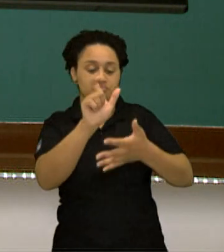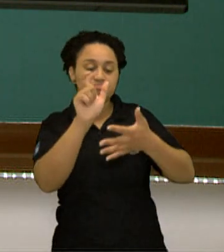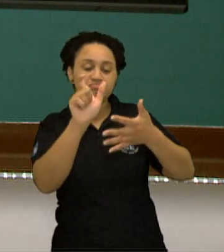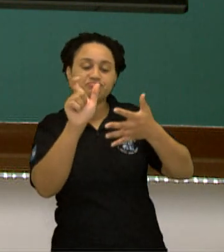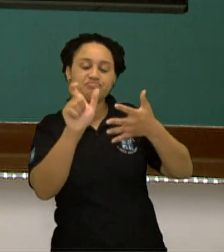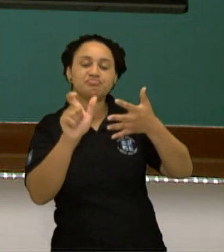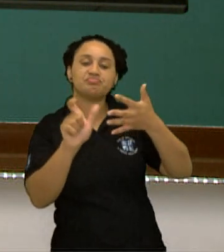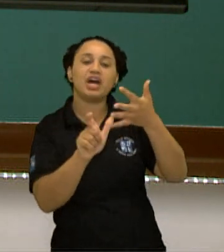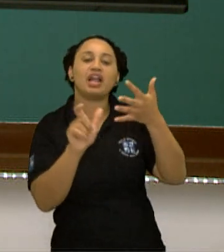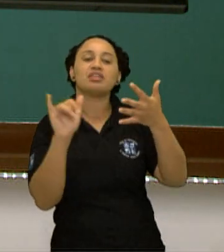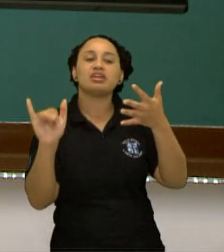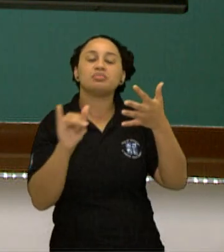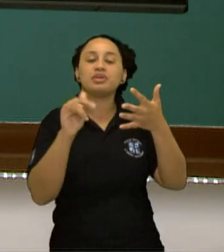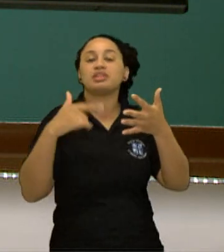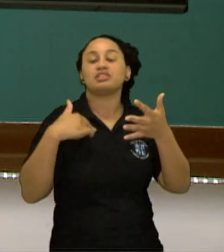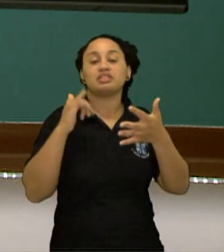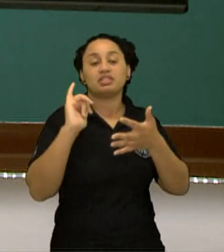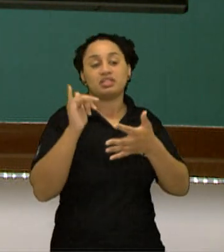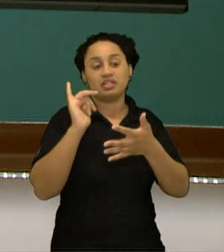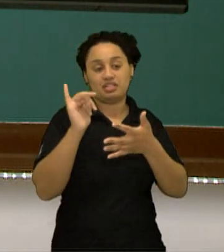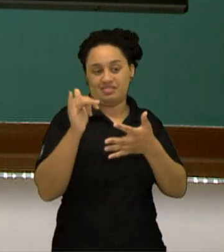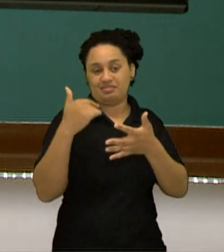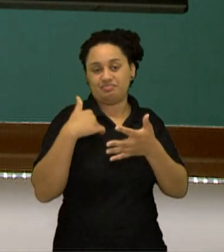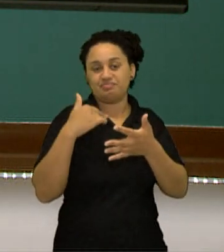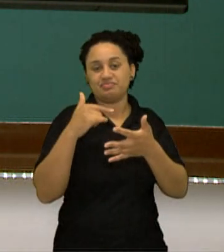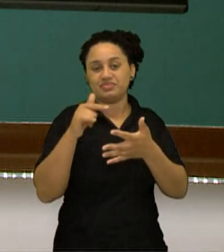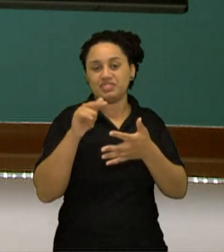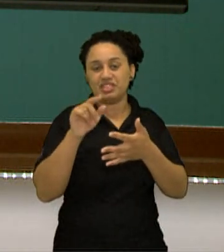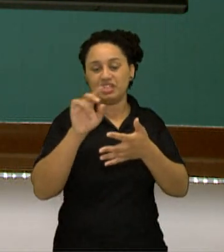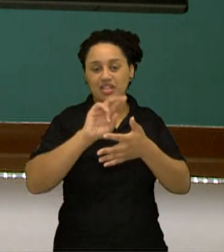acordo com a leitura do conto e os seus efeitos de sentido.